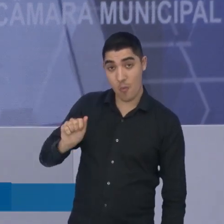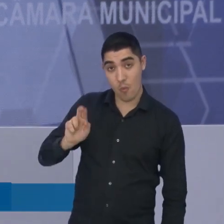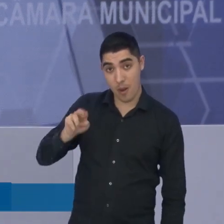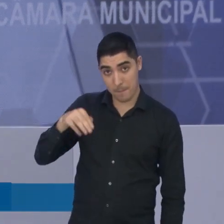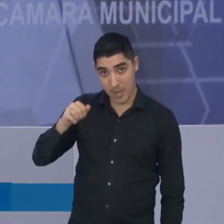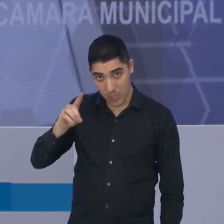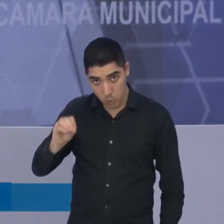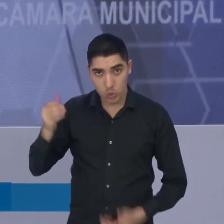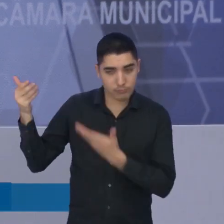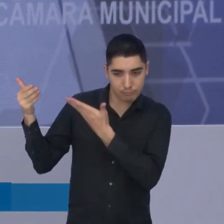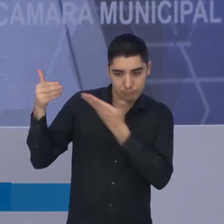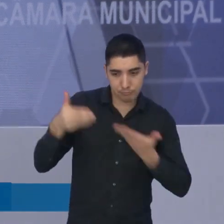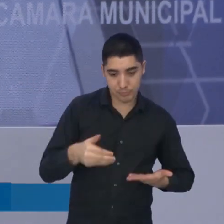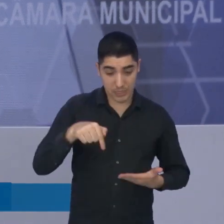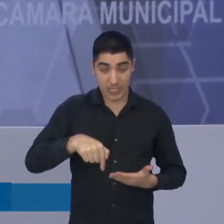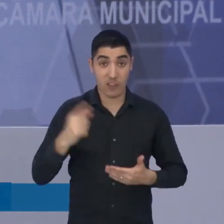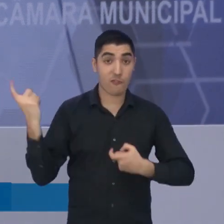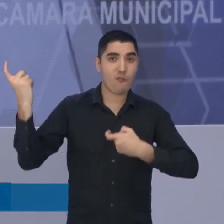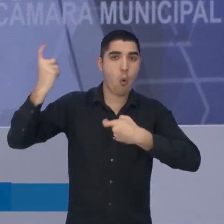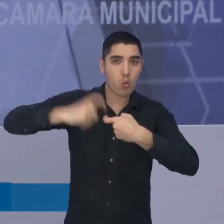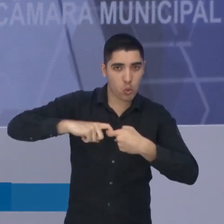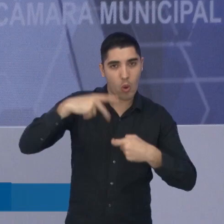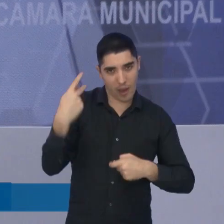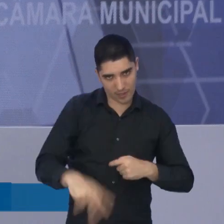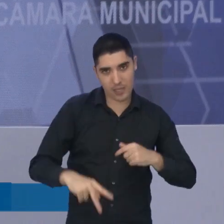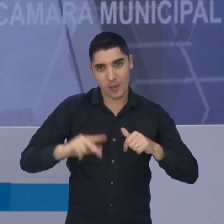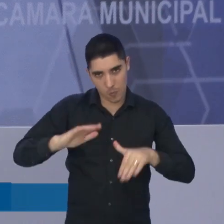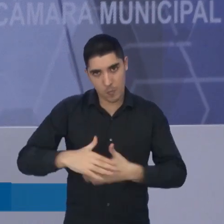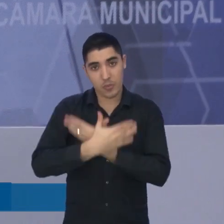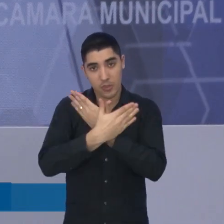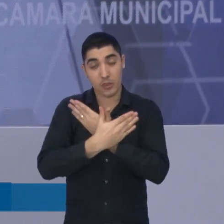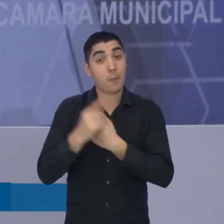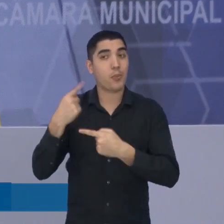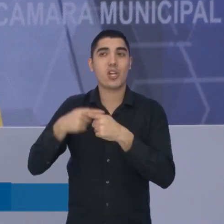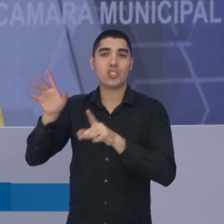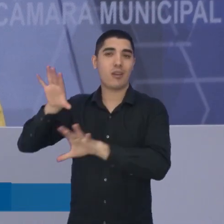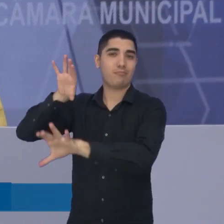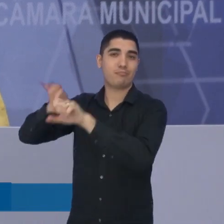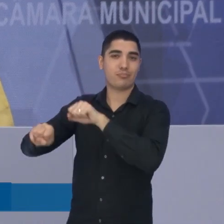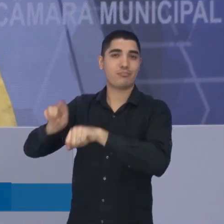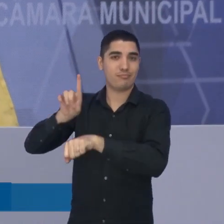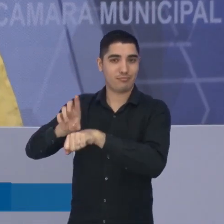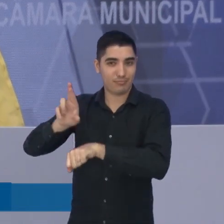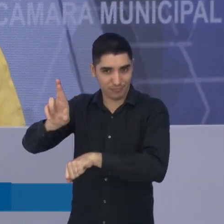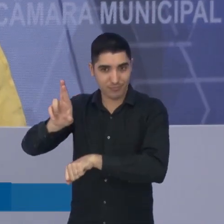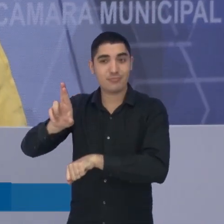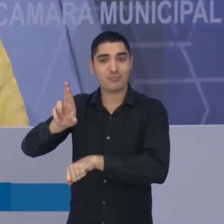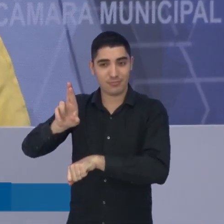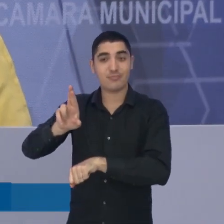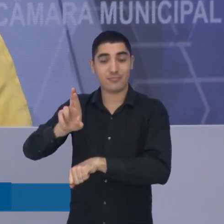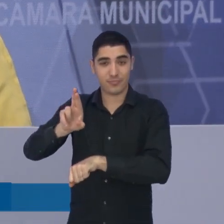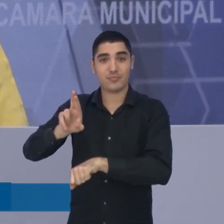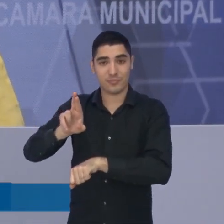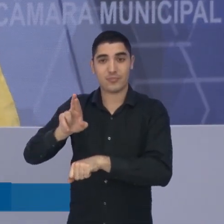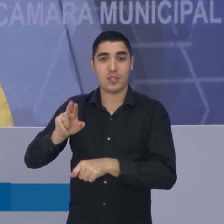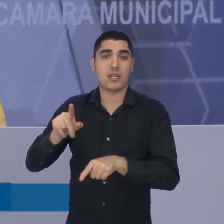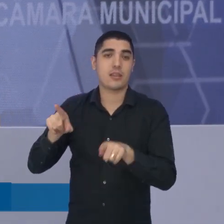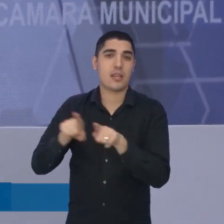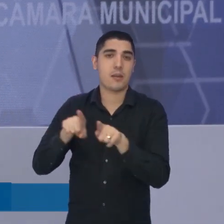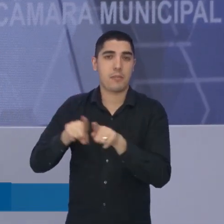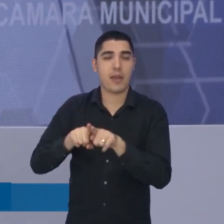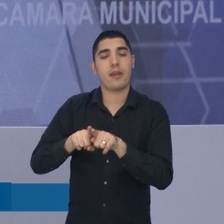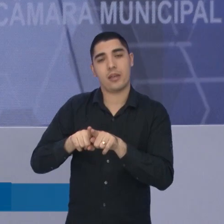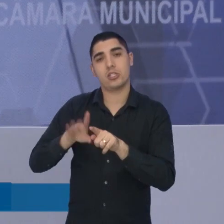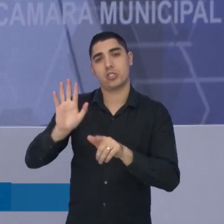ITA, voltando já com seu doutorado. Priscila, Daniela e Ana Luísa já estavam aqui um pouquinho